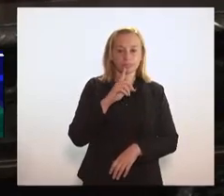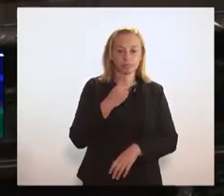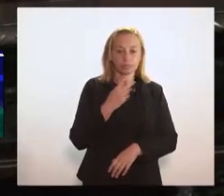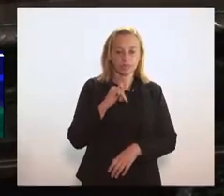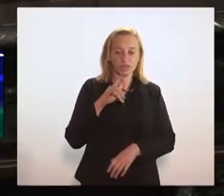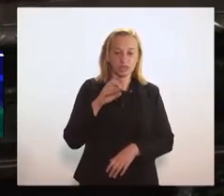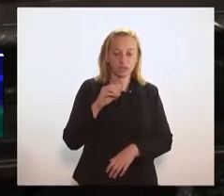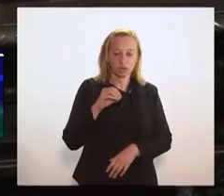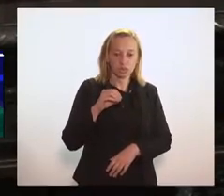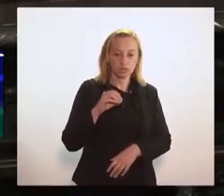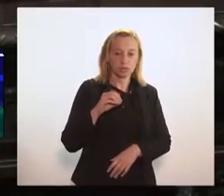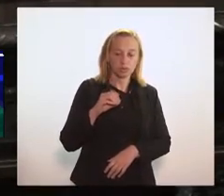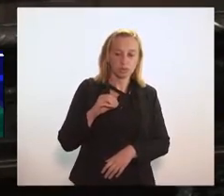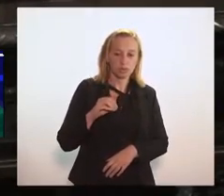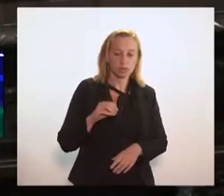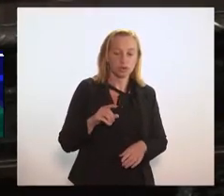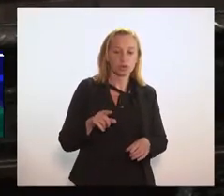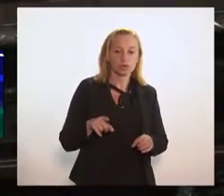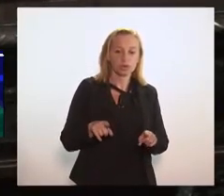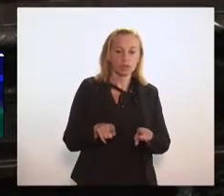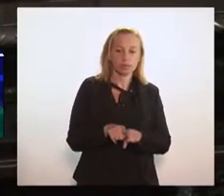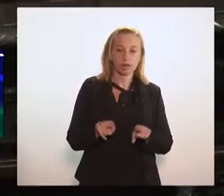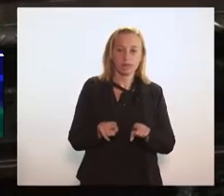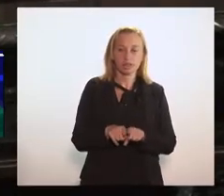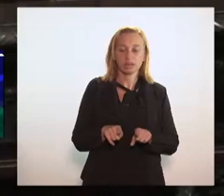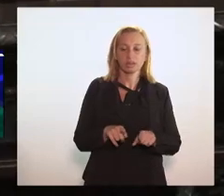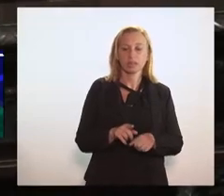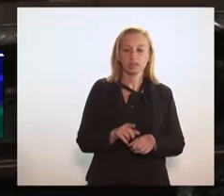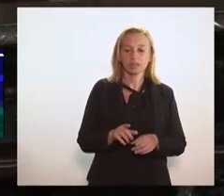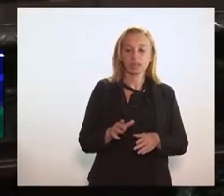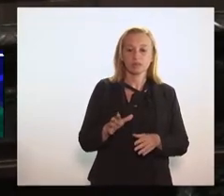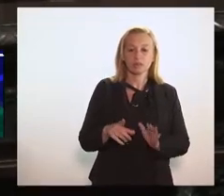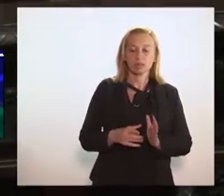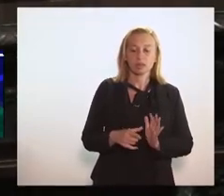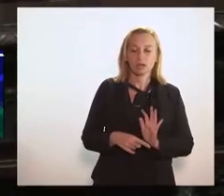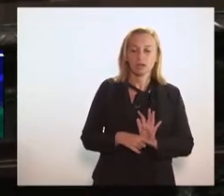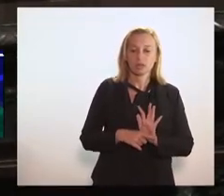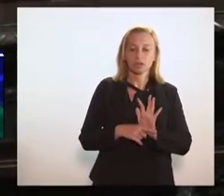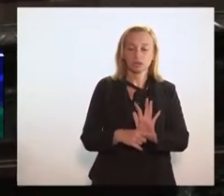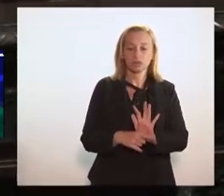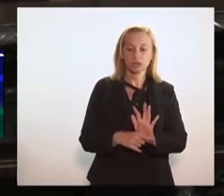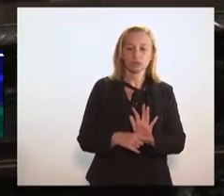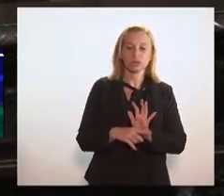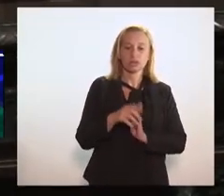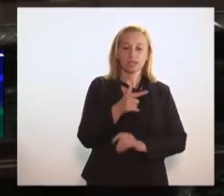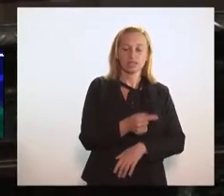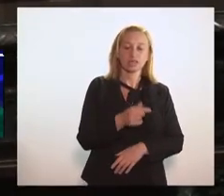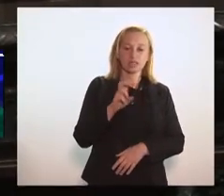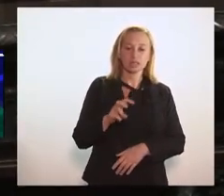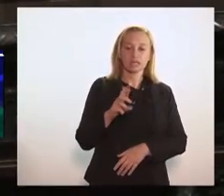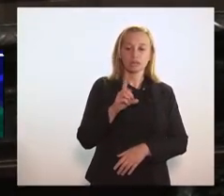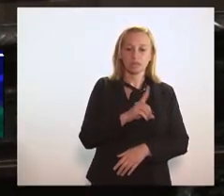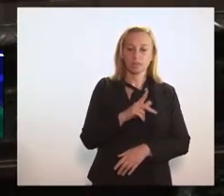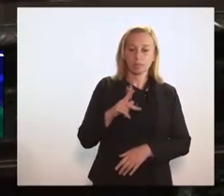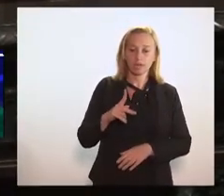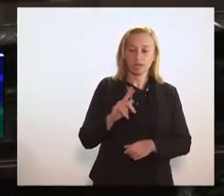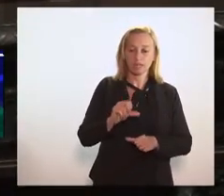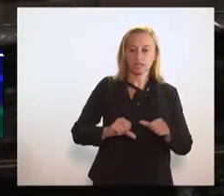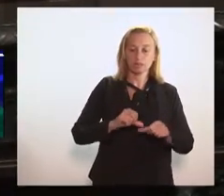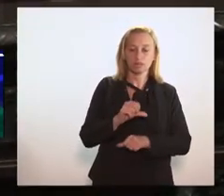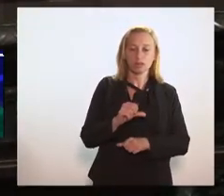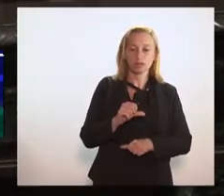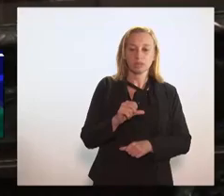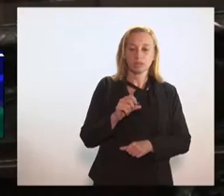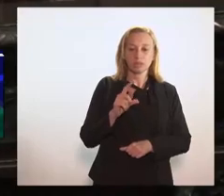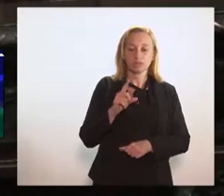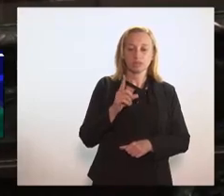Gonçalo e, no caso, também a recuperação da 75DP, transformando no programa de Delegacia